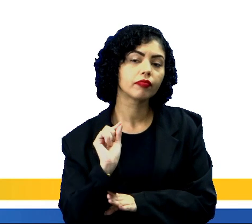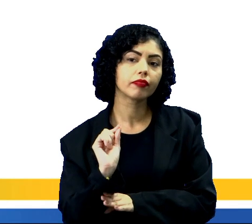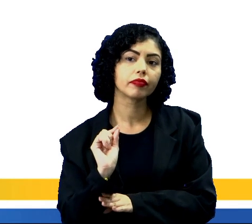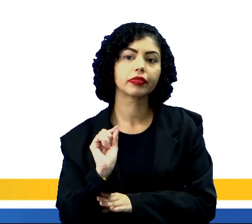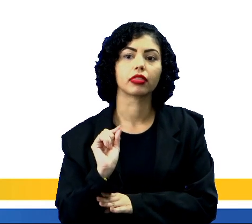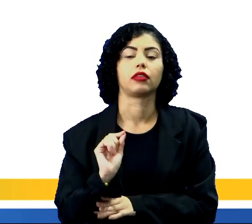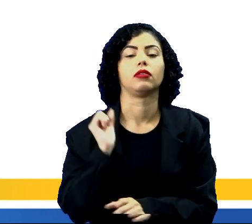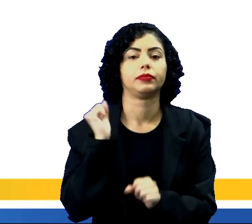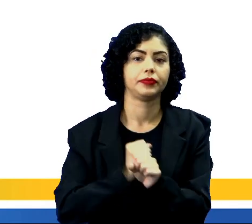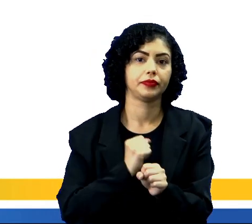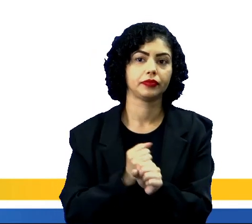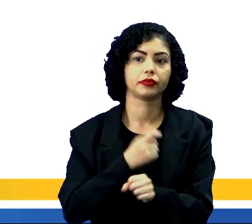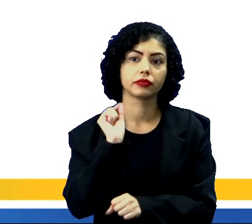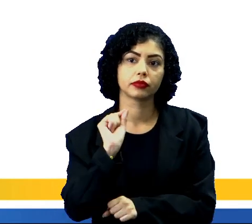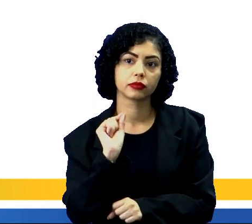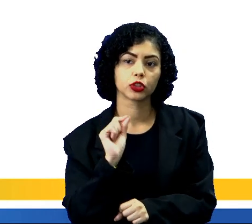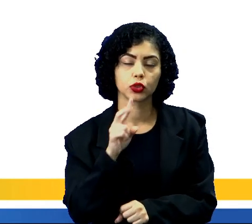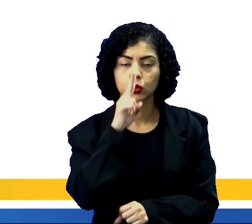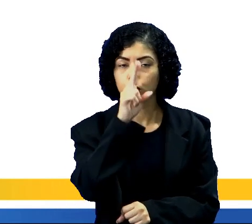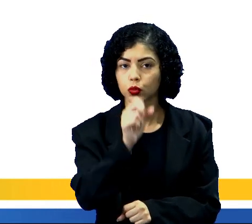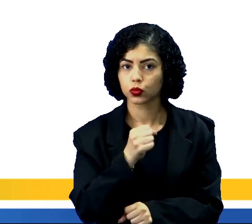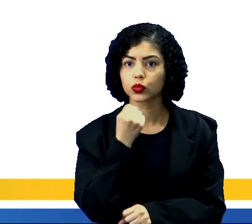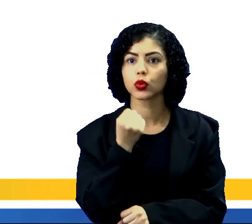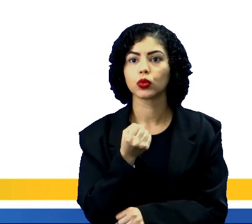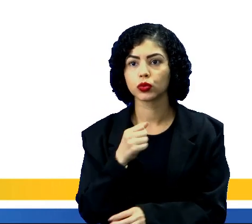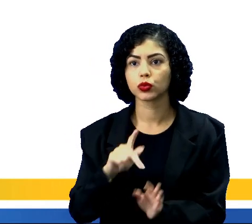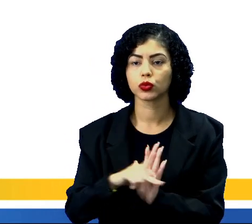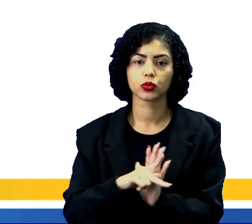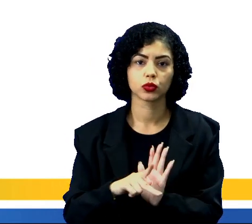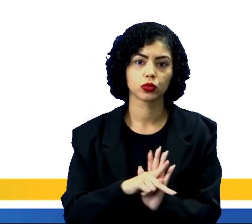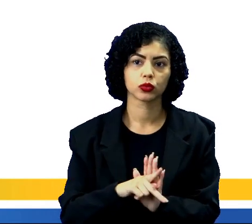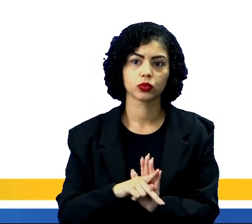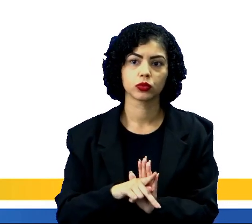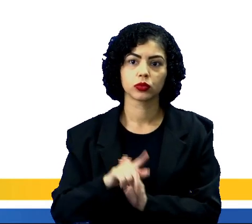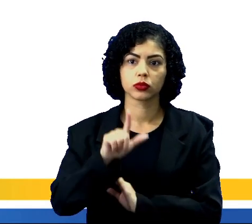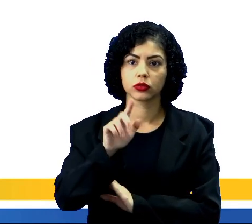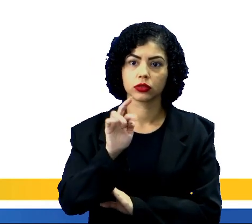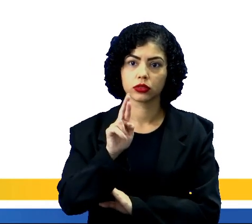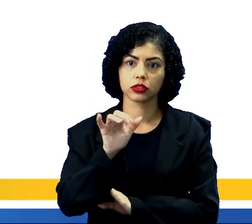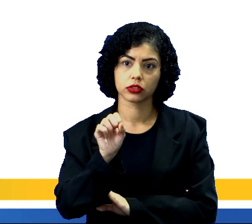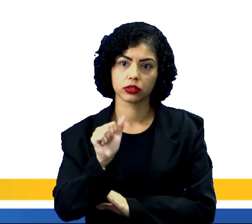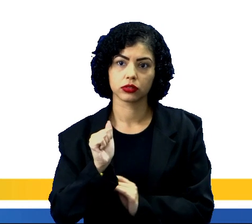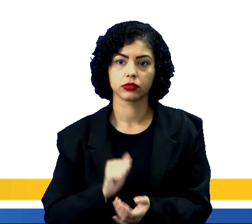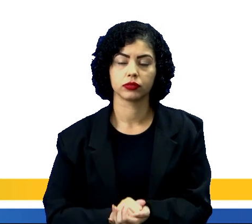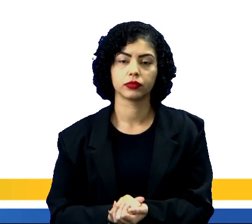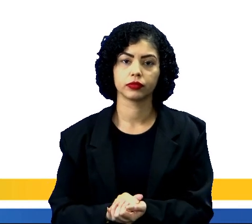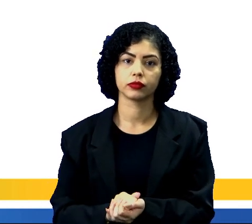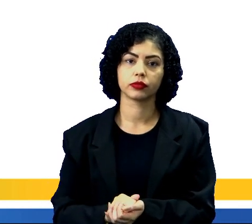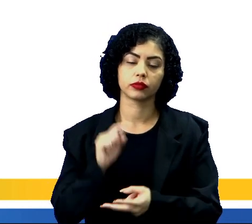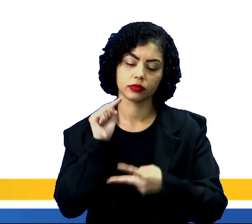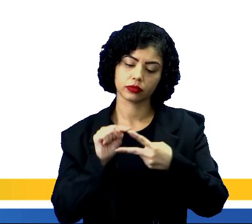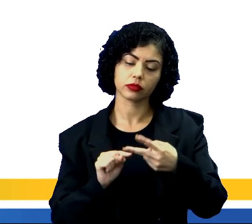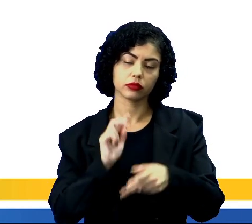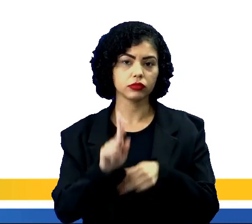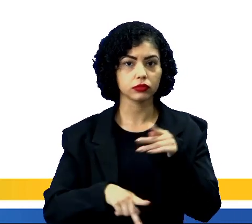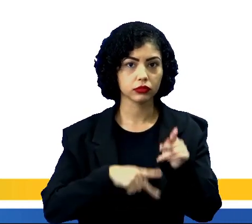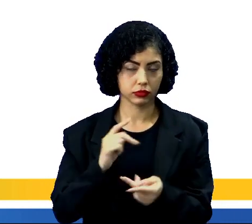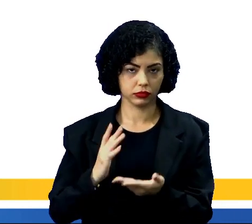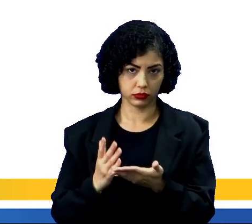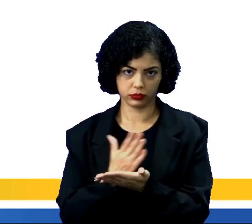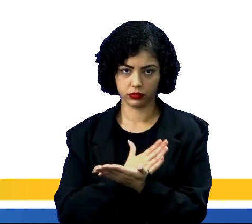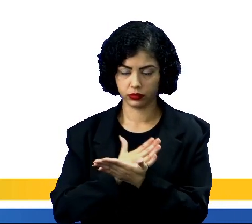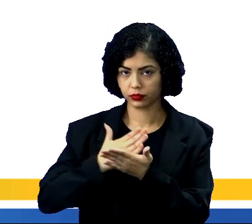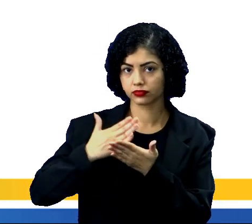da construção de uma fortificação criada pelos latinos e sabinos, sendo que esses dois povos tomaram